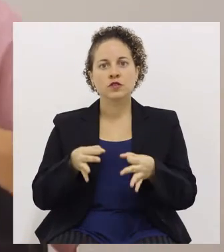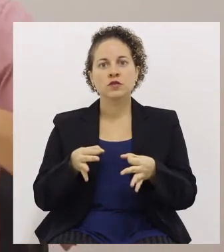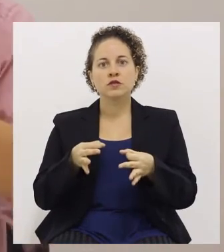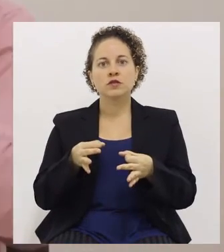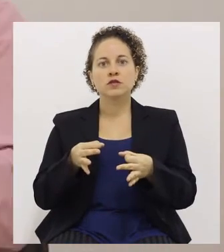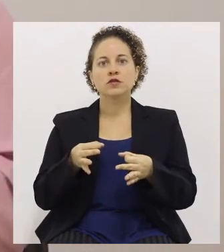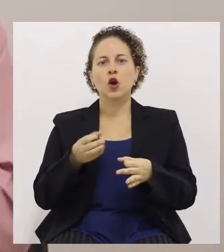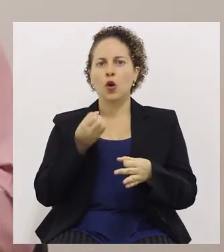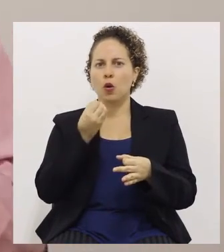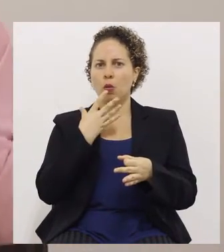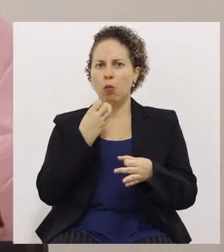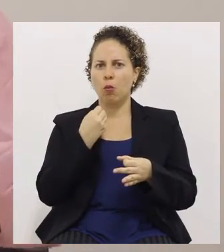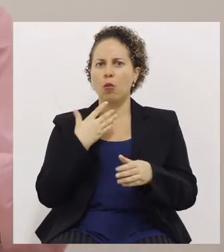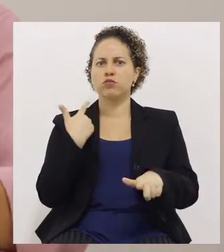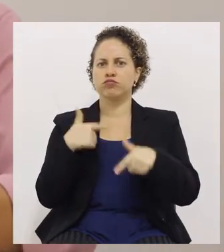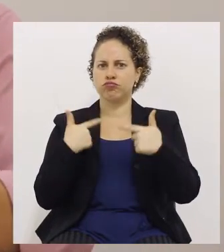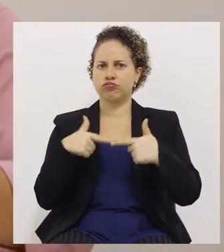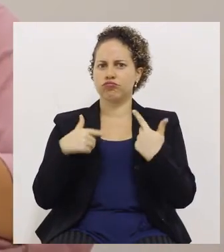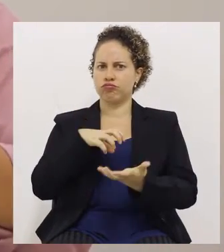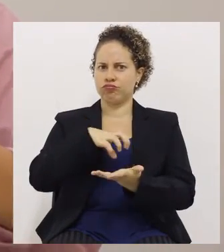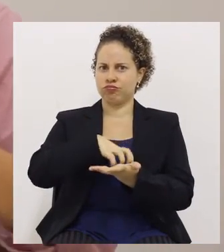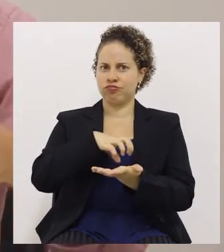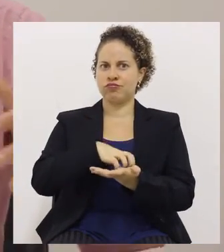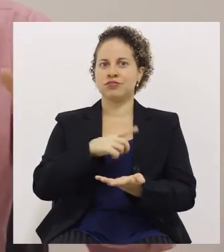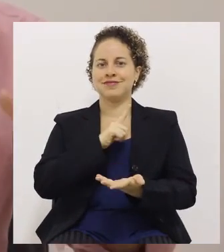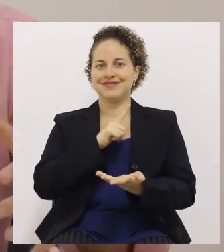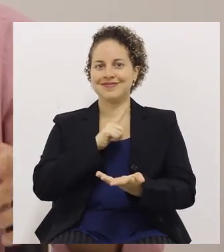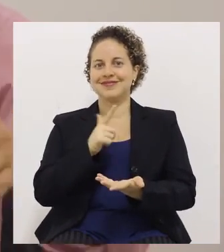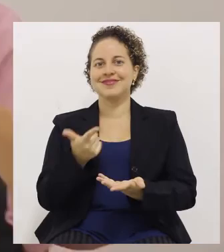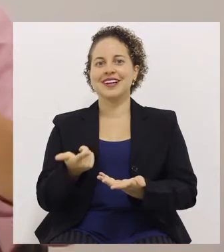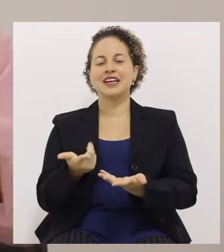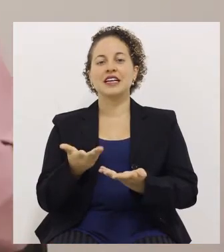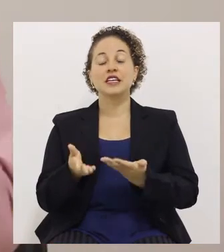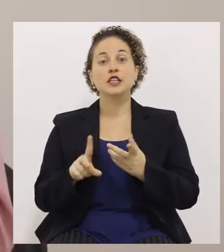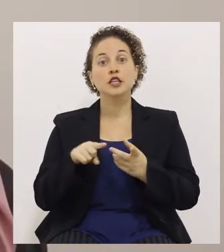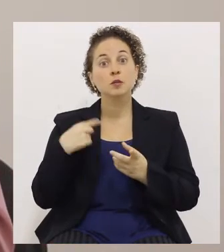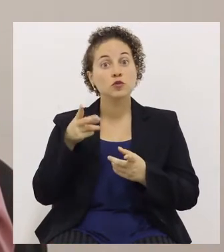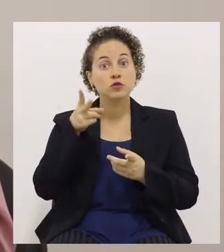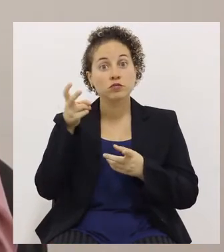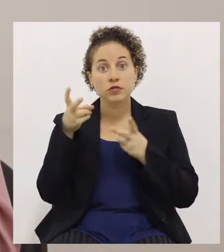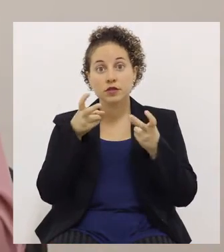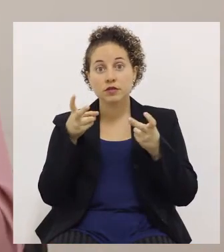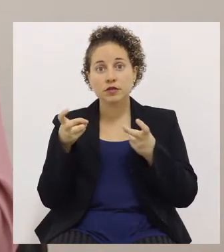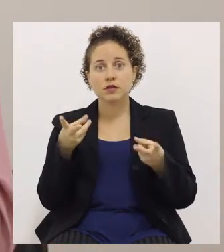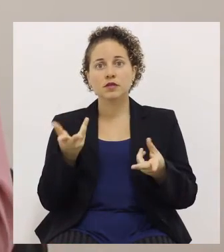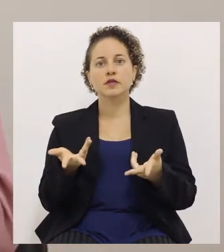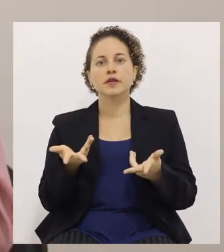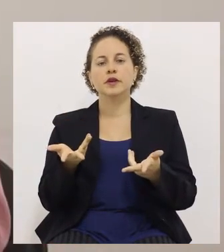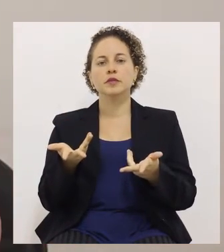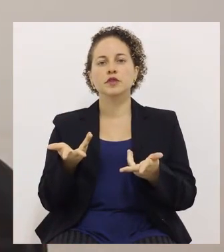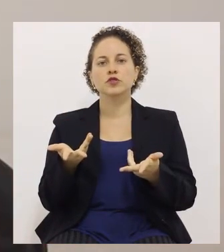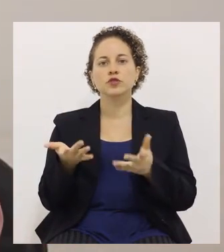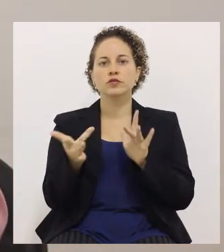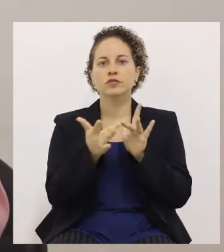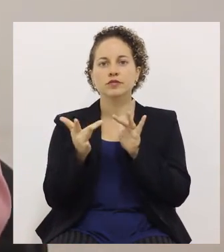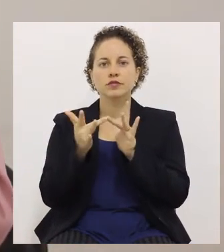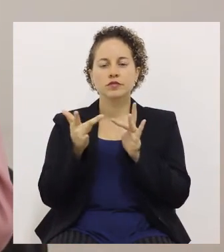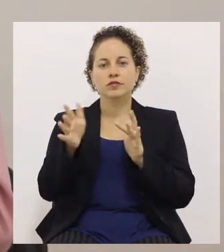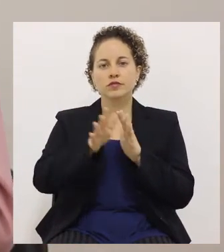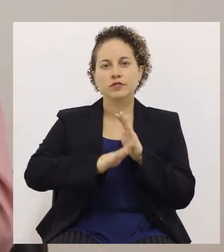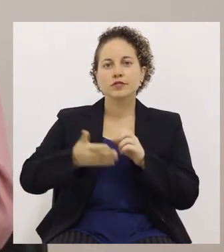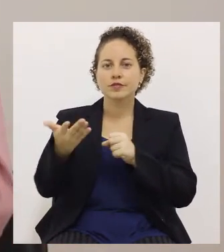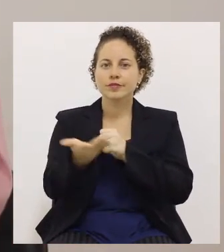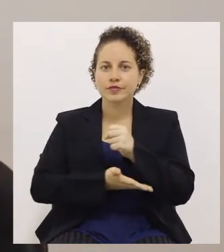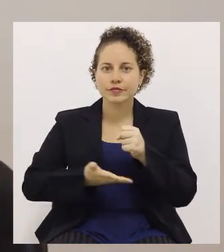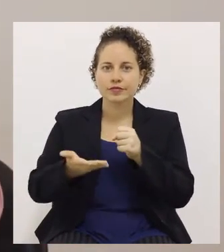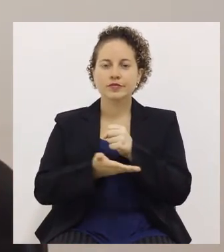vai bem, ele é um bom funcionário, não atrasa. Então, ele tem circunstâncias. Depois que a gente identifica as considerações básicas e